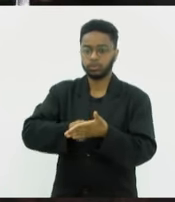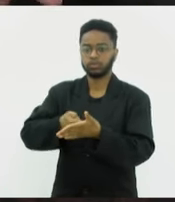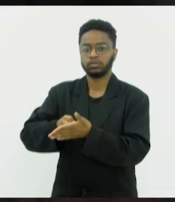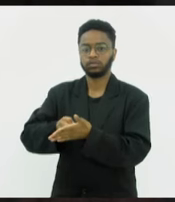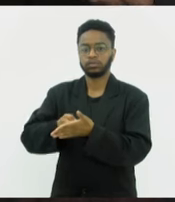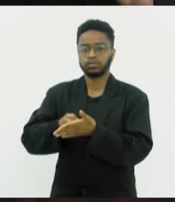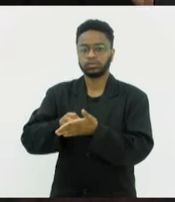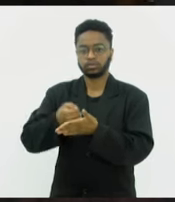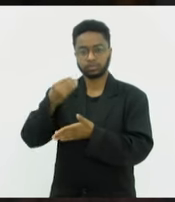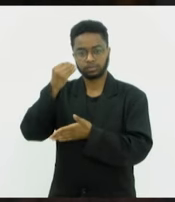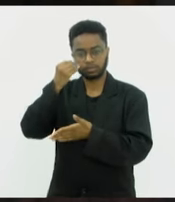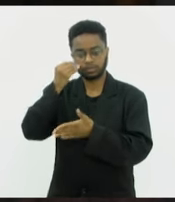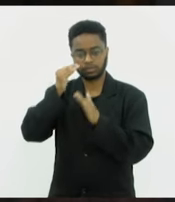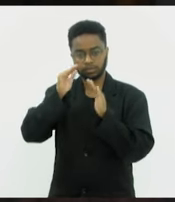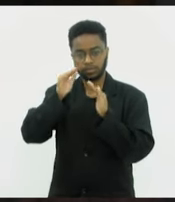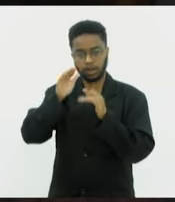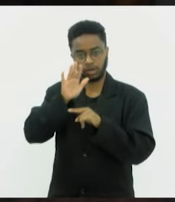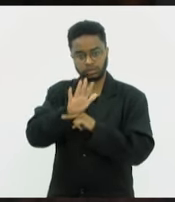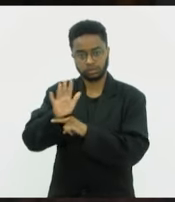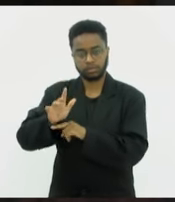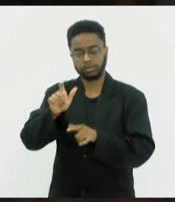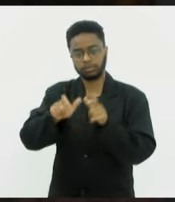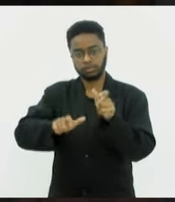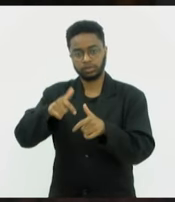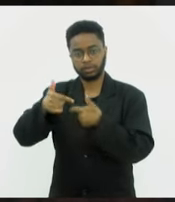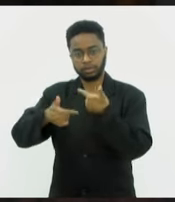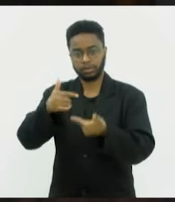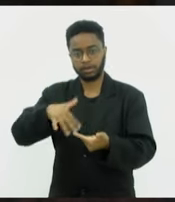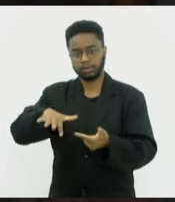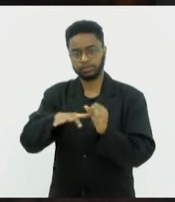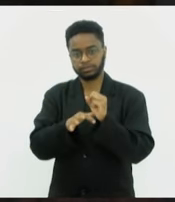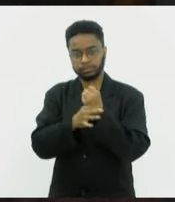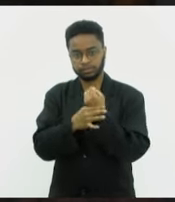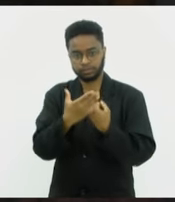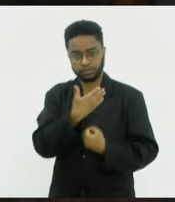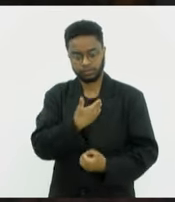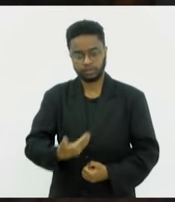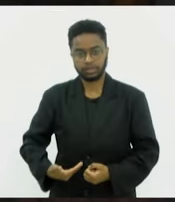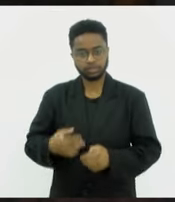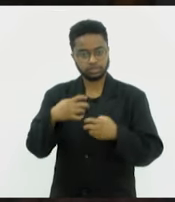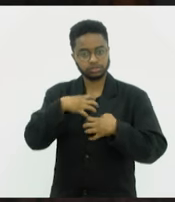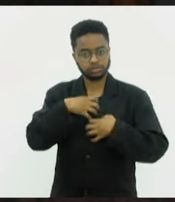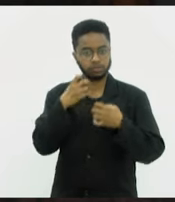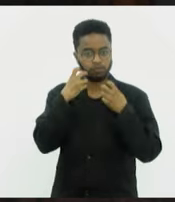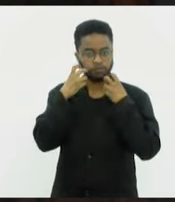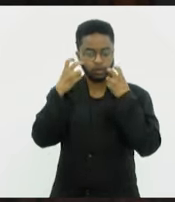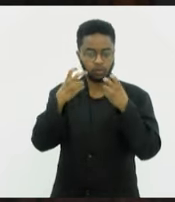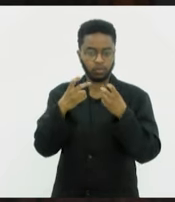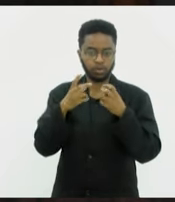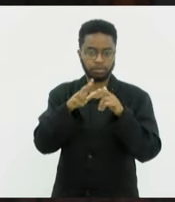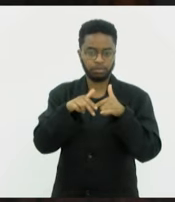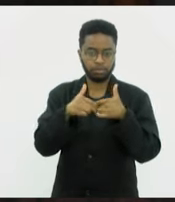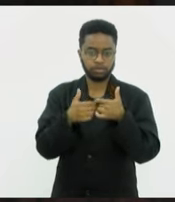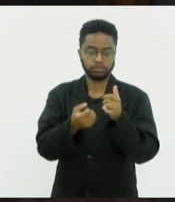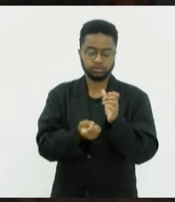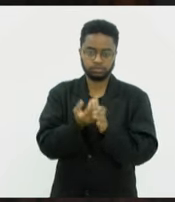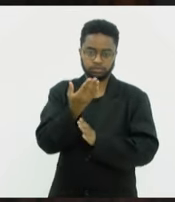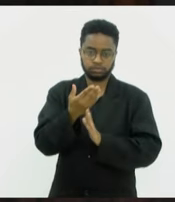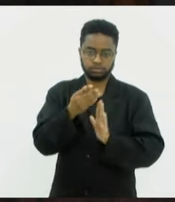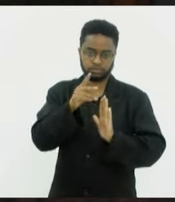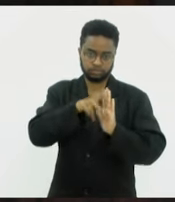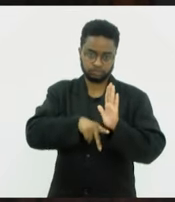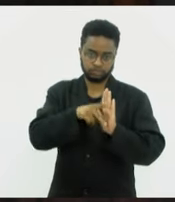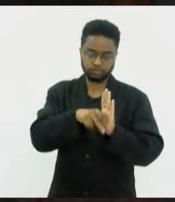pelas pessoas que trabalham na segurança pública, nos sentimos envergonhados com um pleito desse. É uma